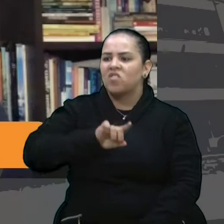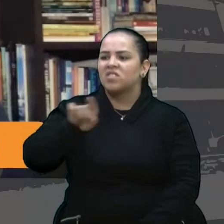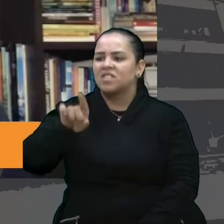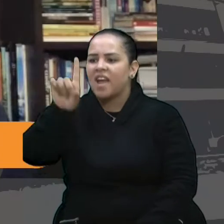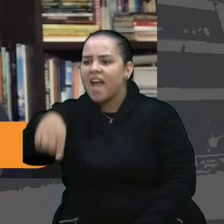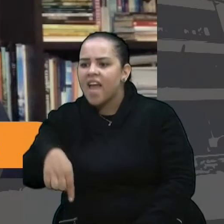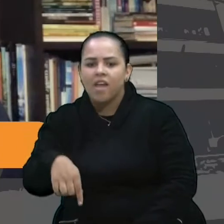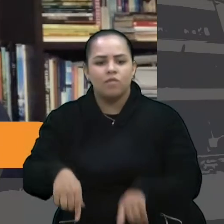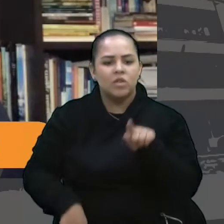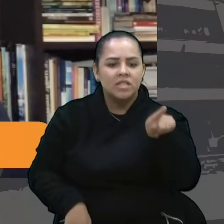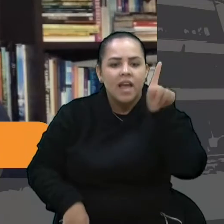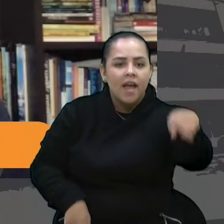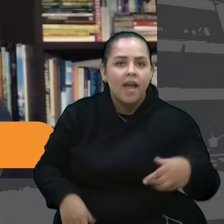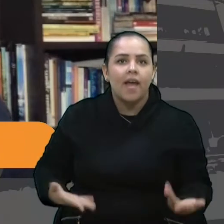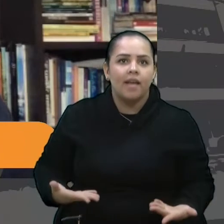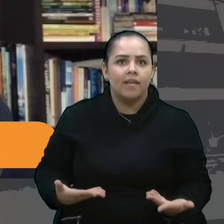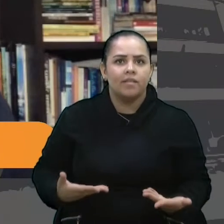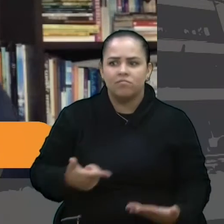Deus do céu, que história é essa?